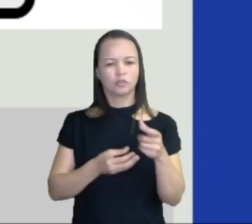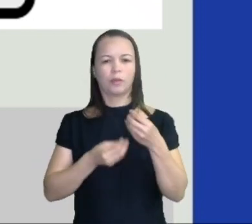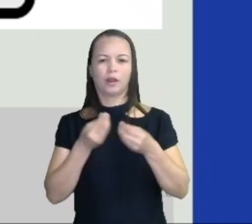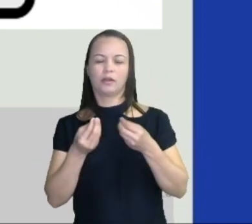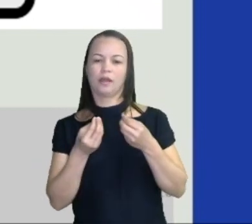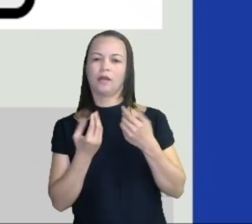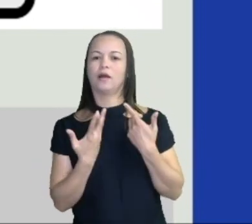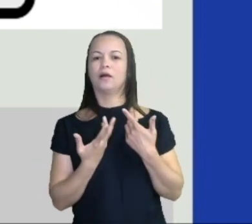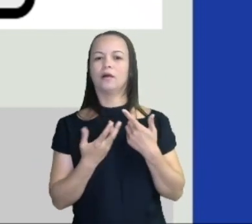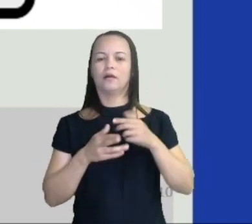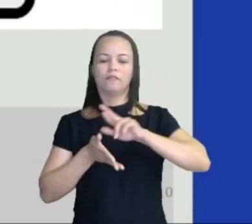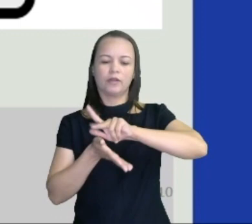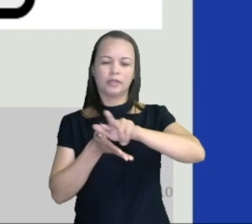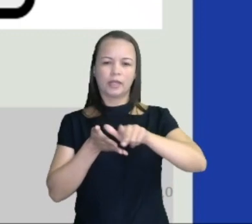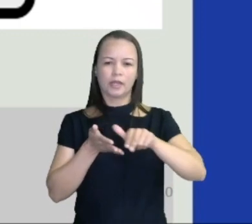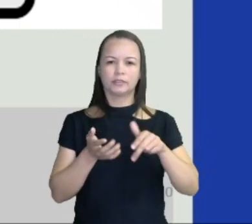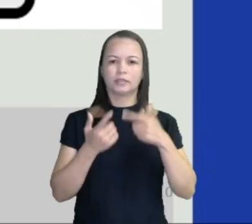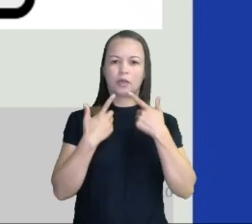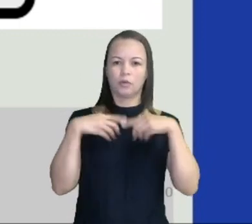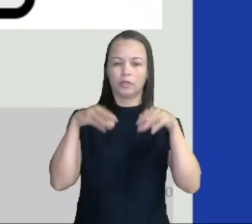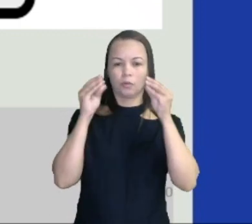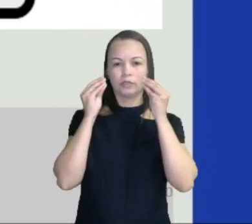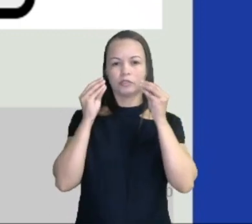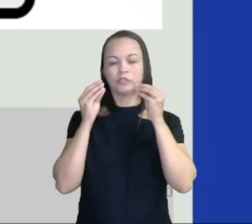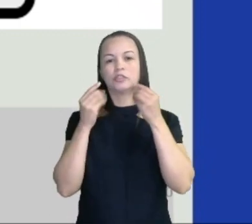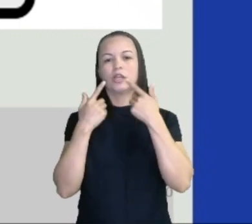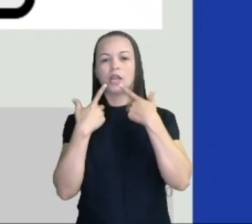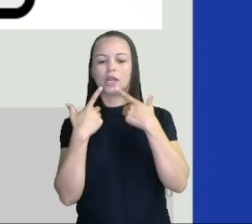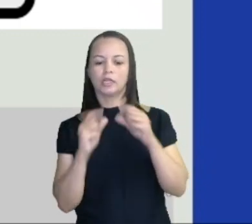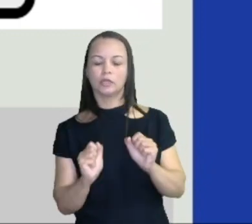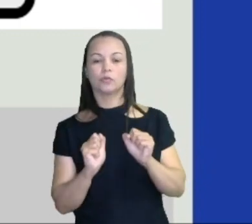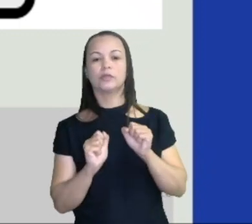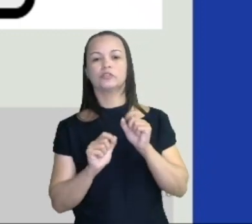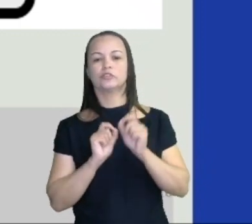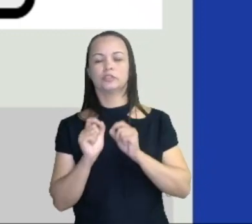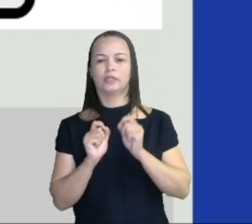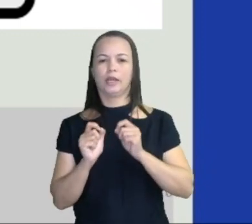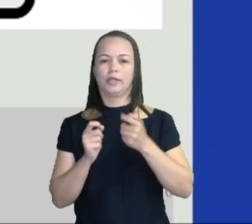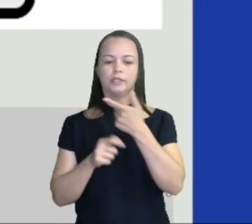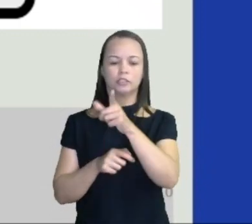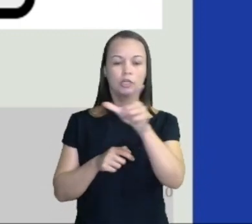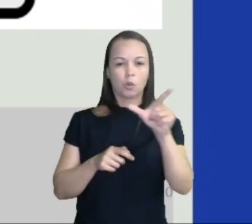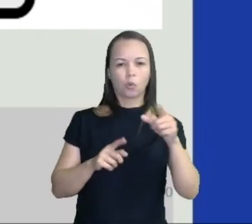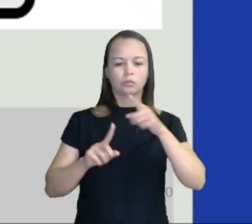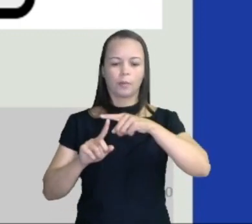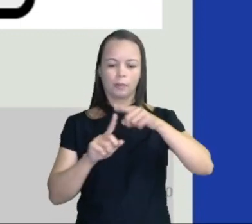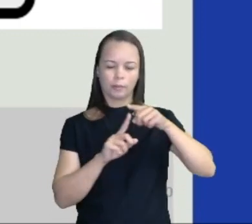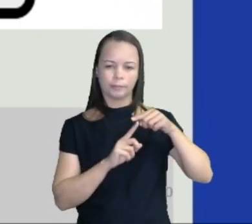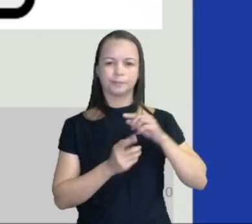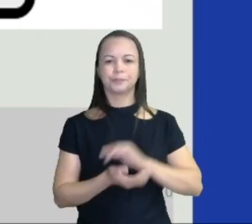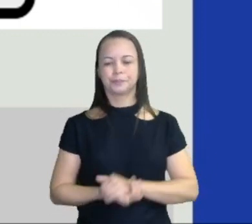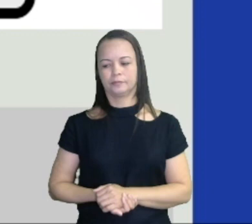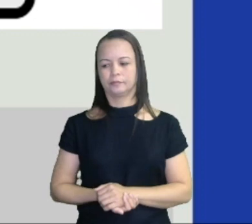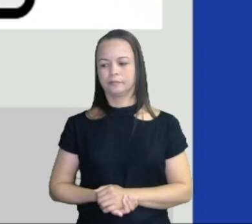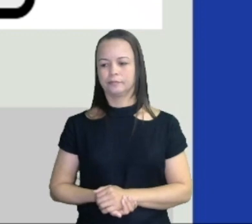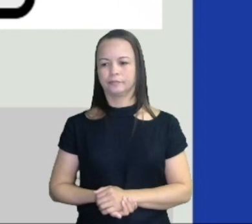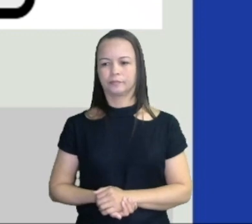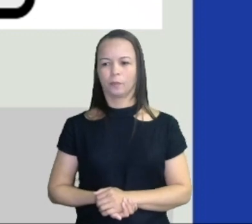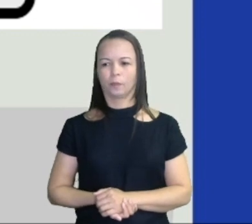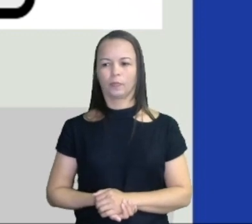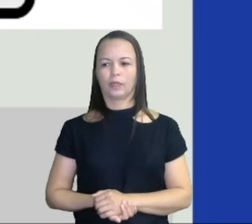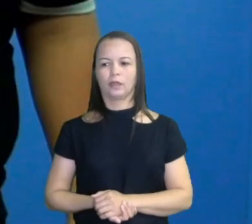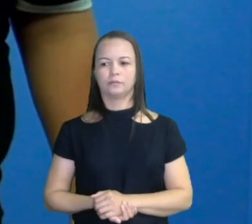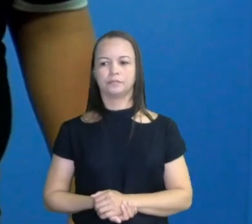variação linguística, entre outros fatores, tá bom? Volta para mim.